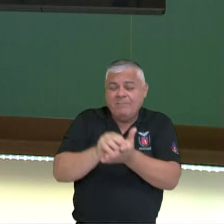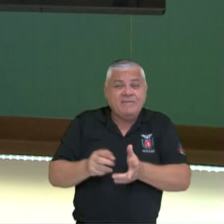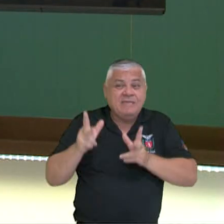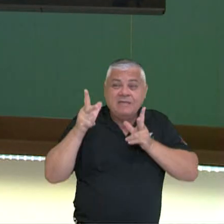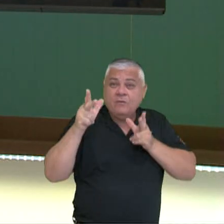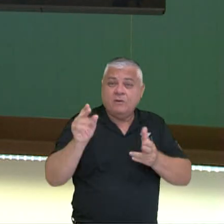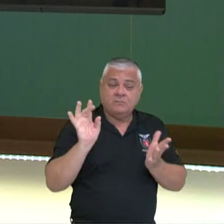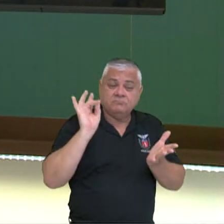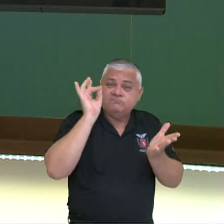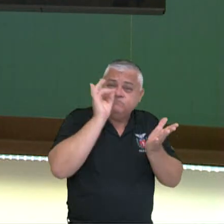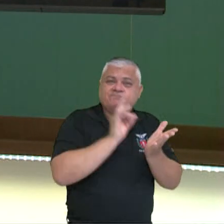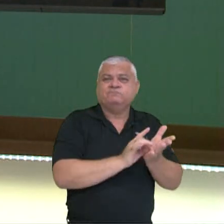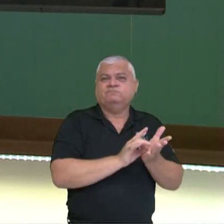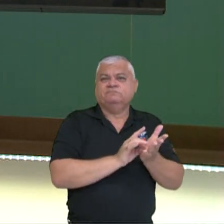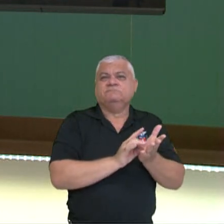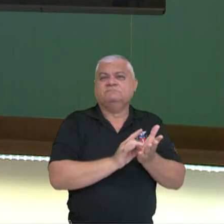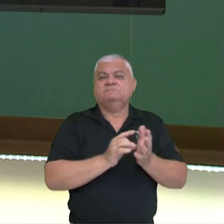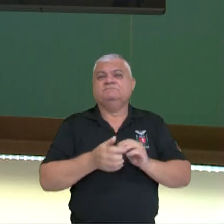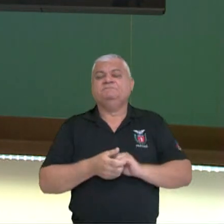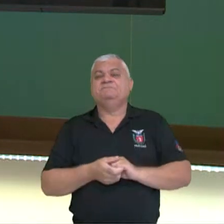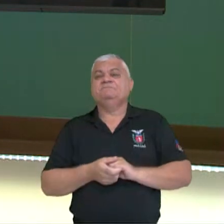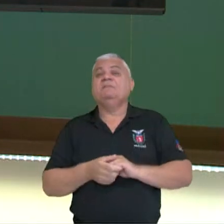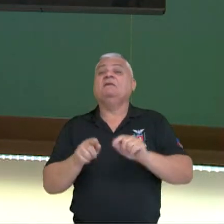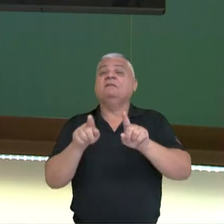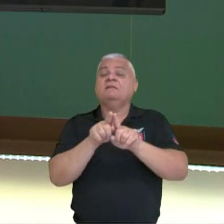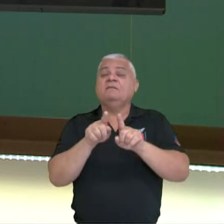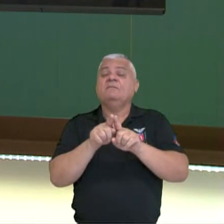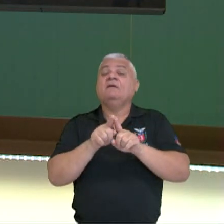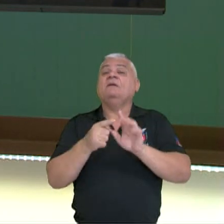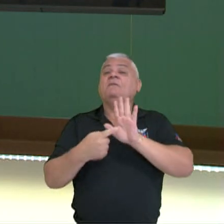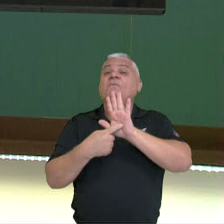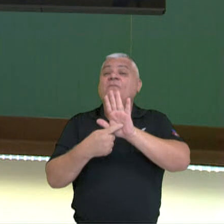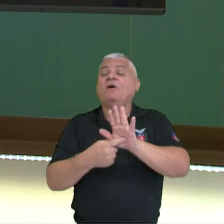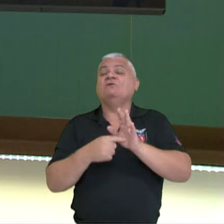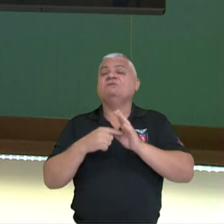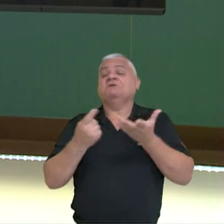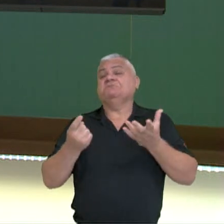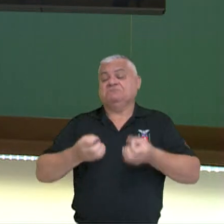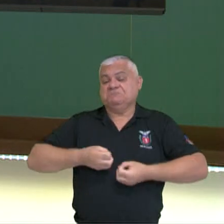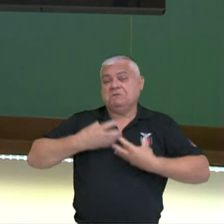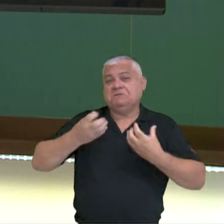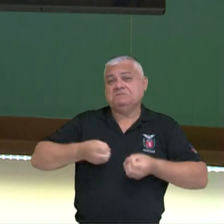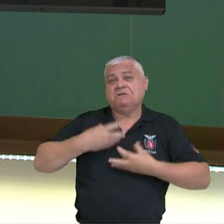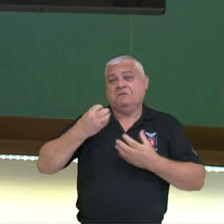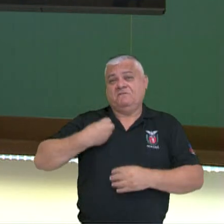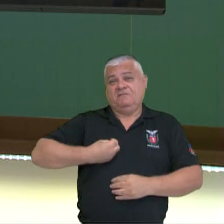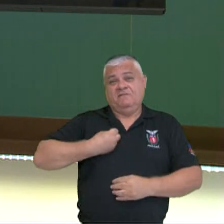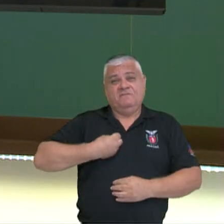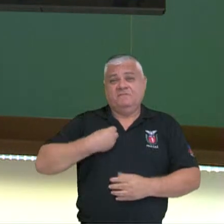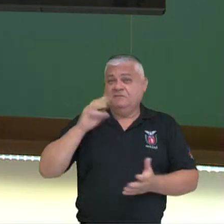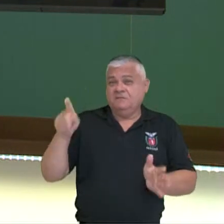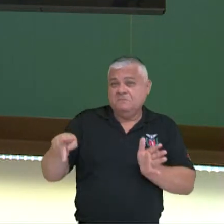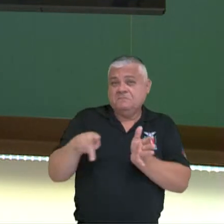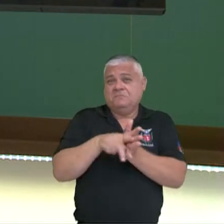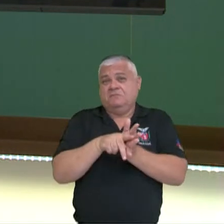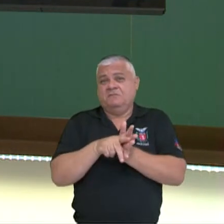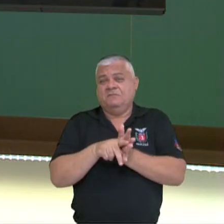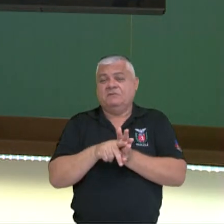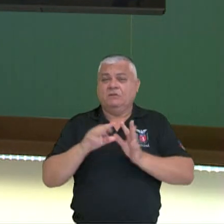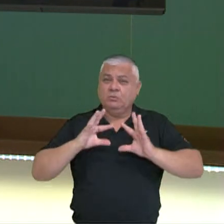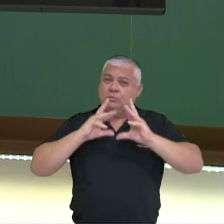realidade tal qual ela é. Aspecto mais característico e expressivo da realidade, tá, pessoal? Então, todos esses fatores